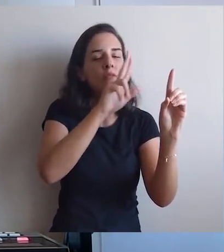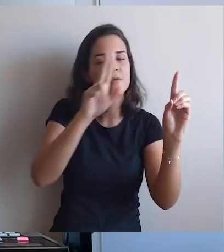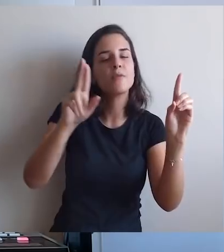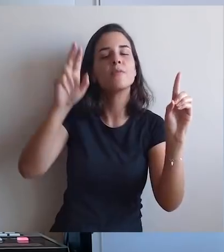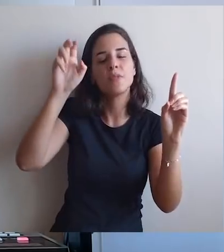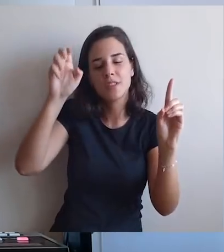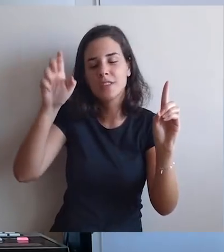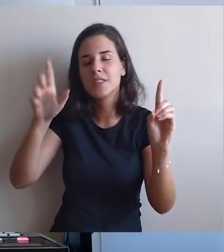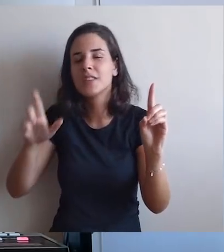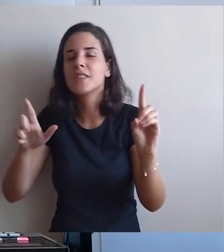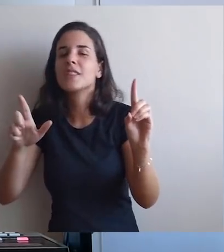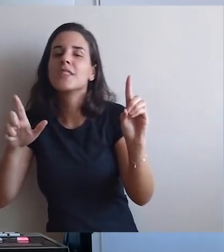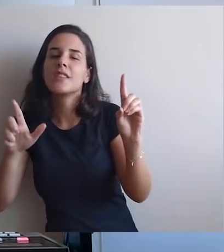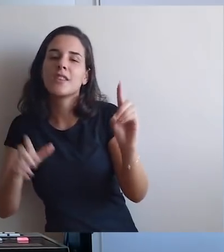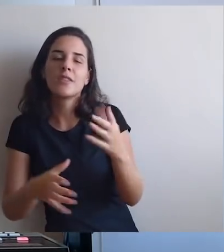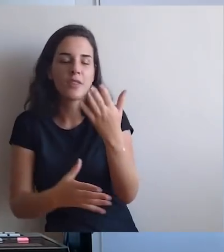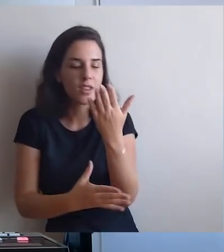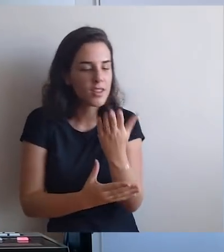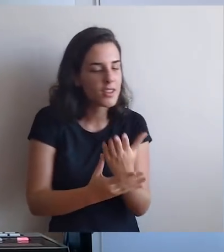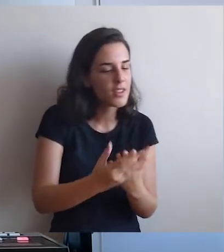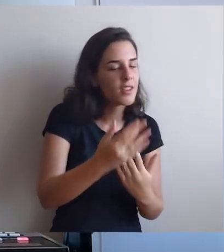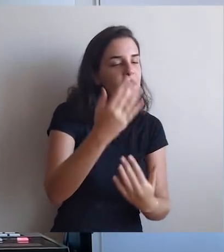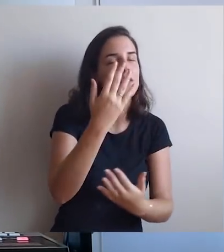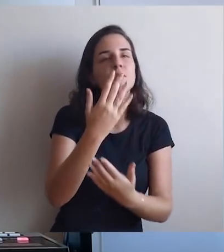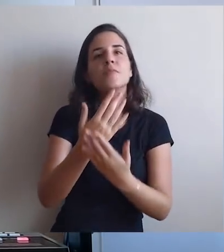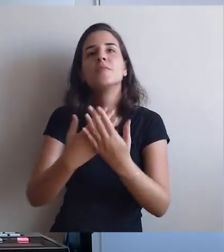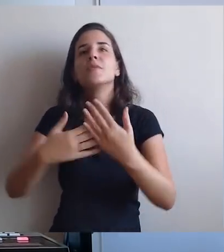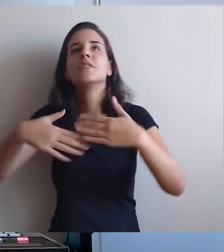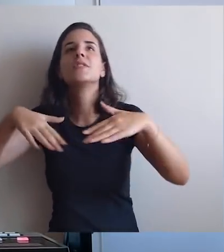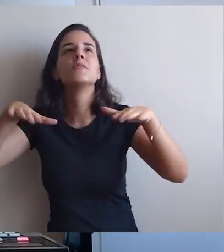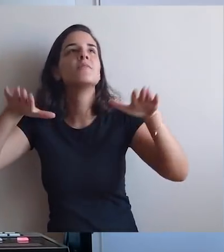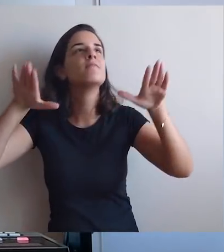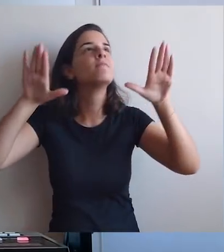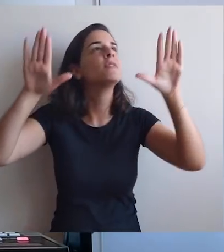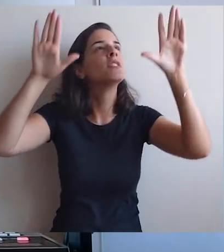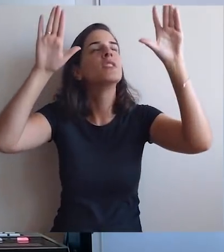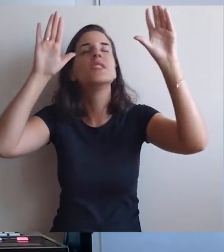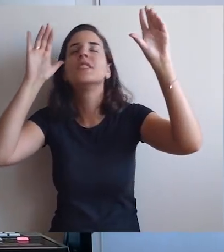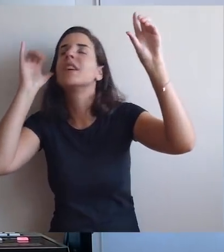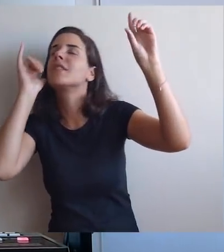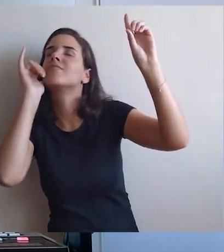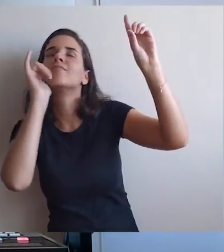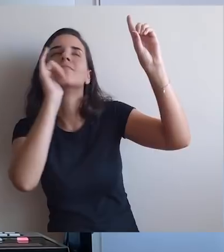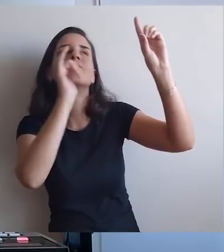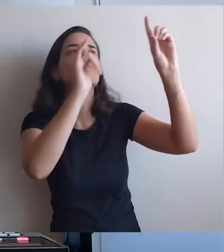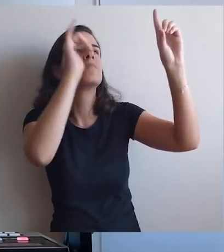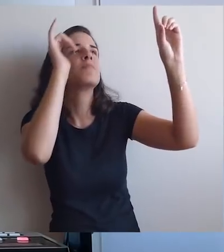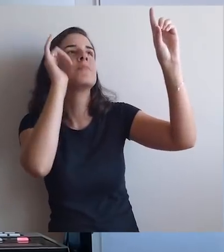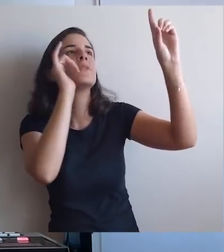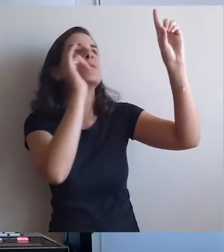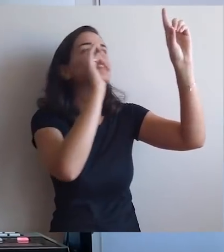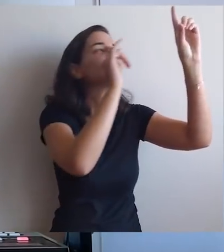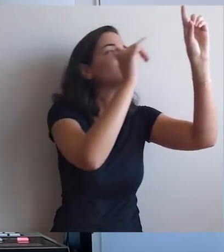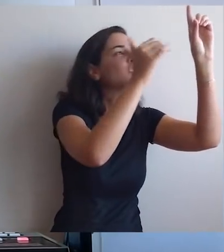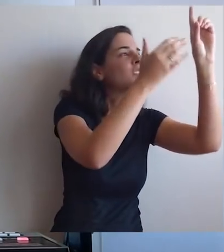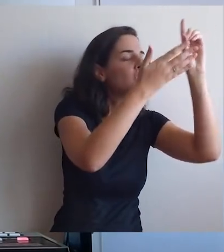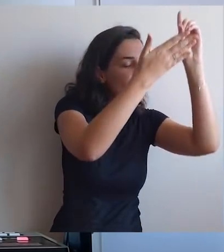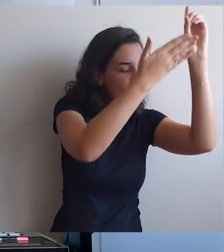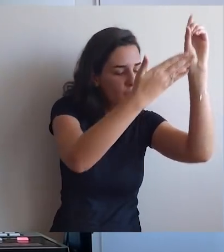santo somente o Teu nome é. Ao erguermos as mãos